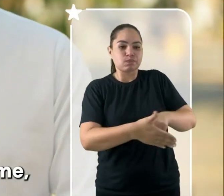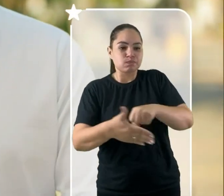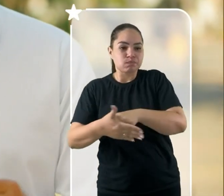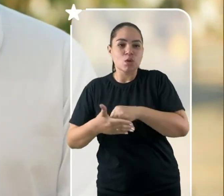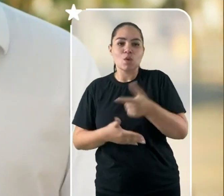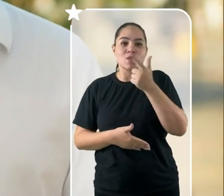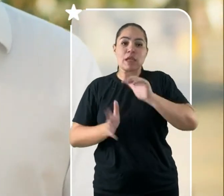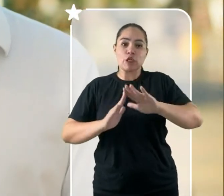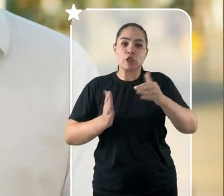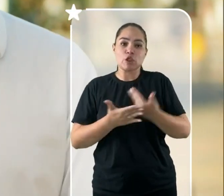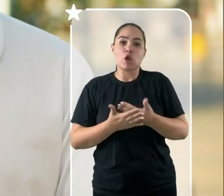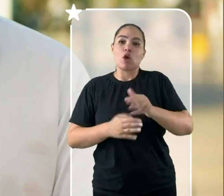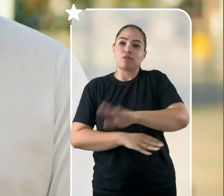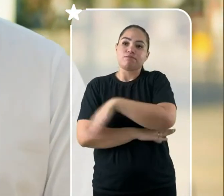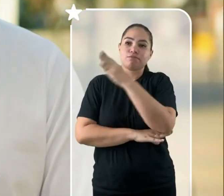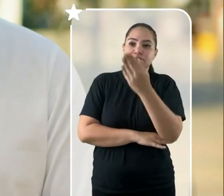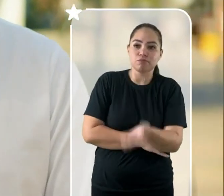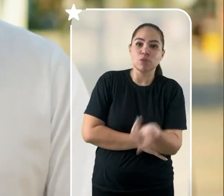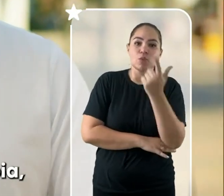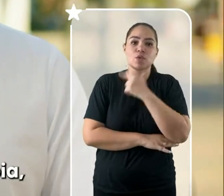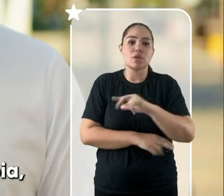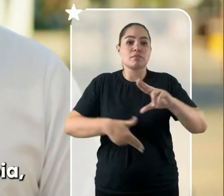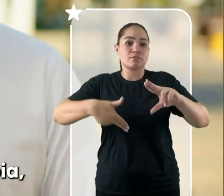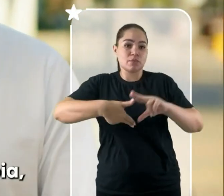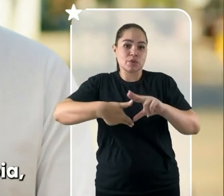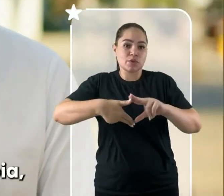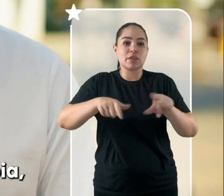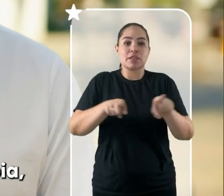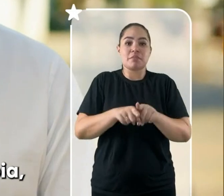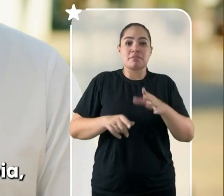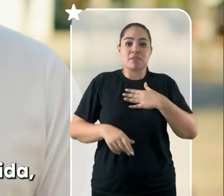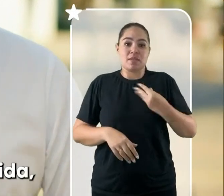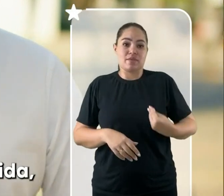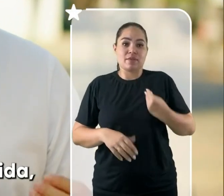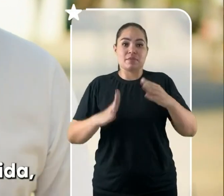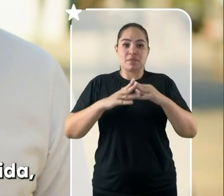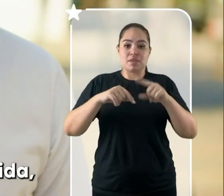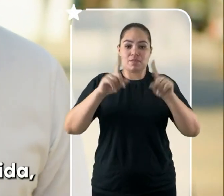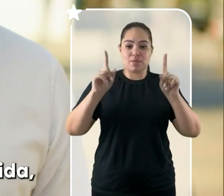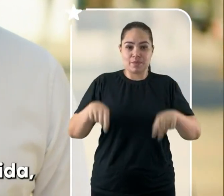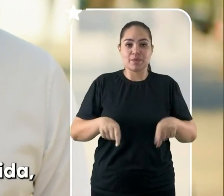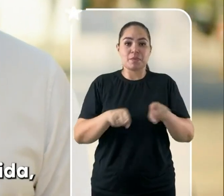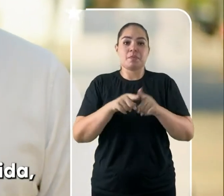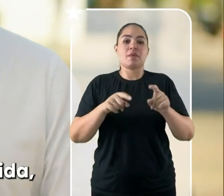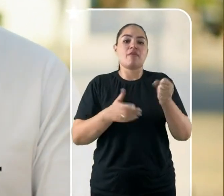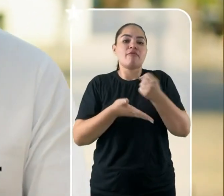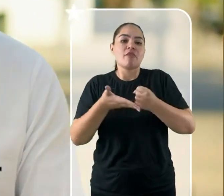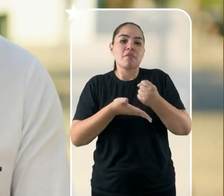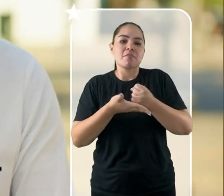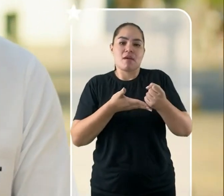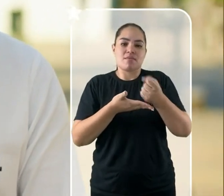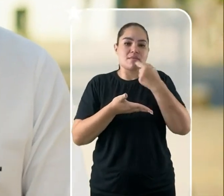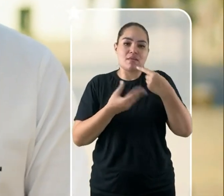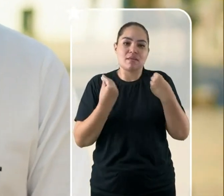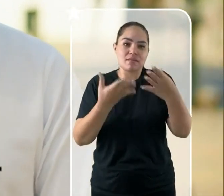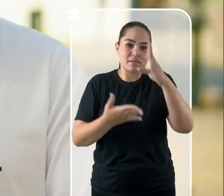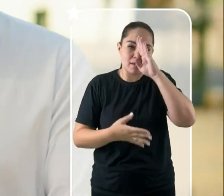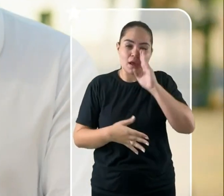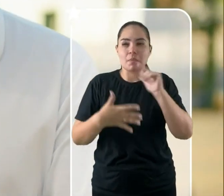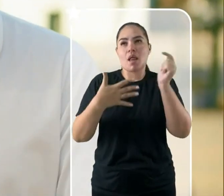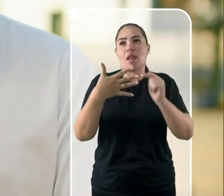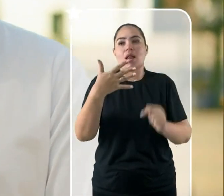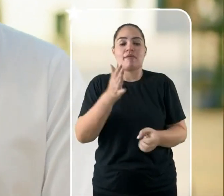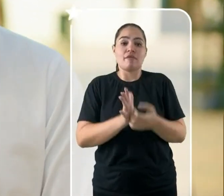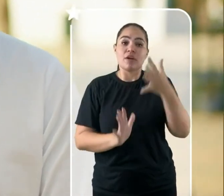Fome, a escola pública em tempo integral, o programa Pé de Meia, o Minha Casa Minha Vida, a farmácia popular